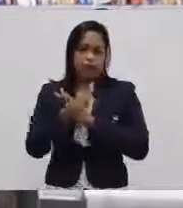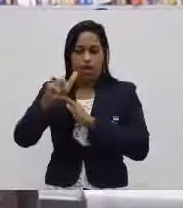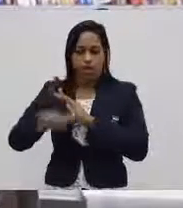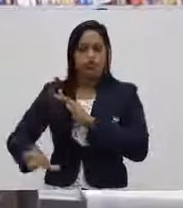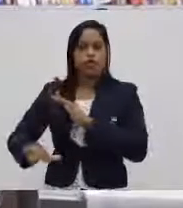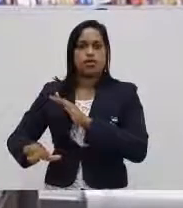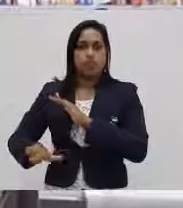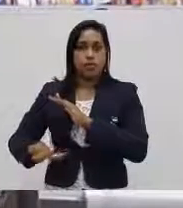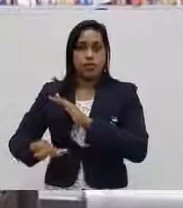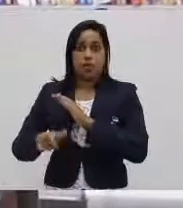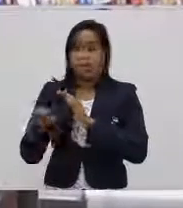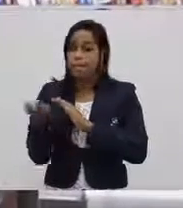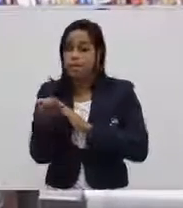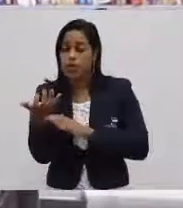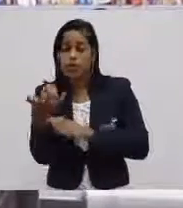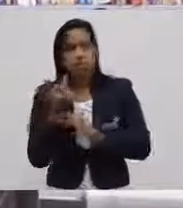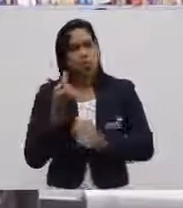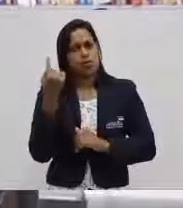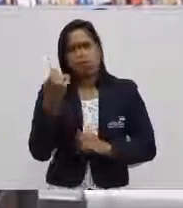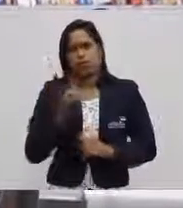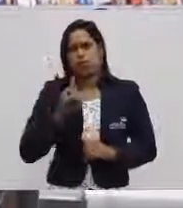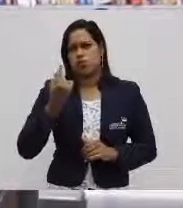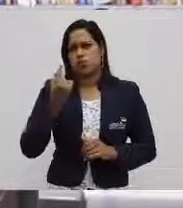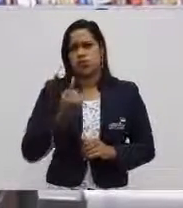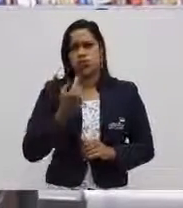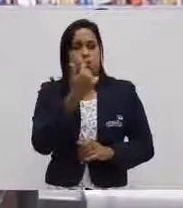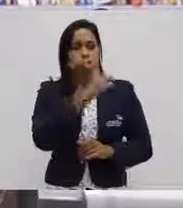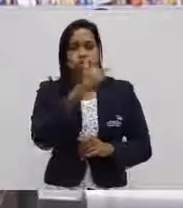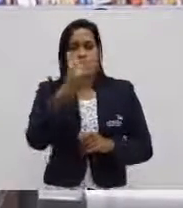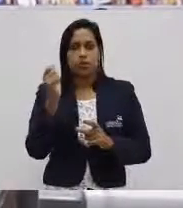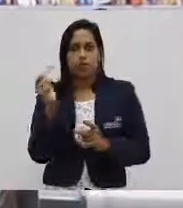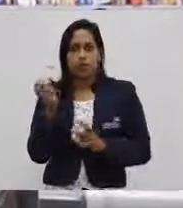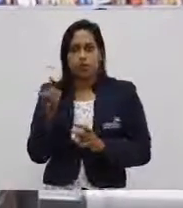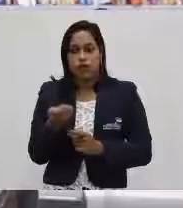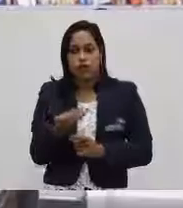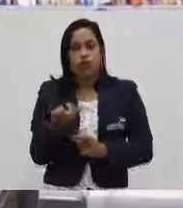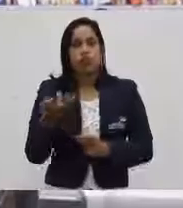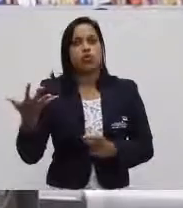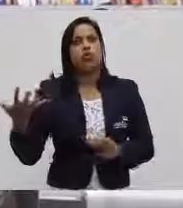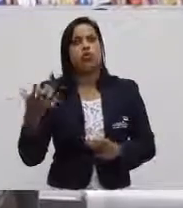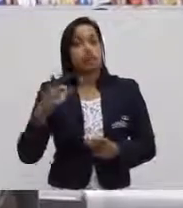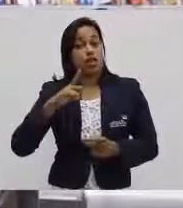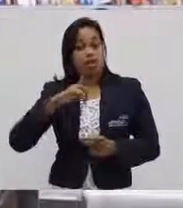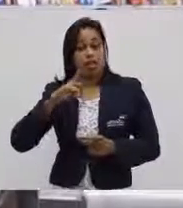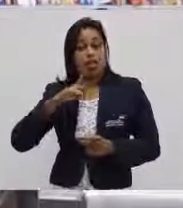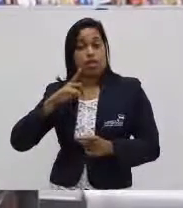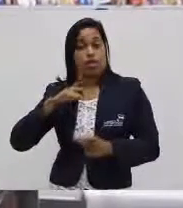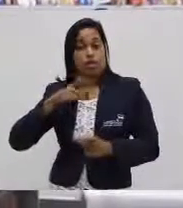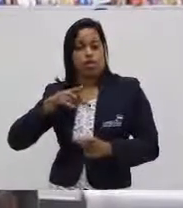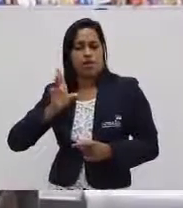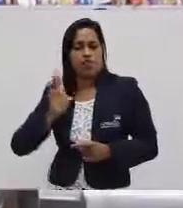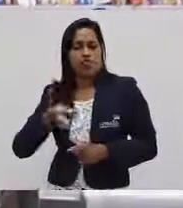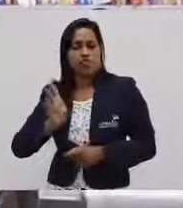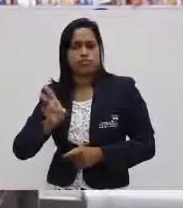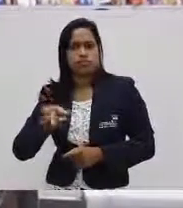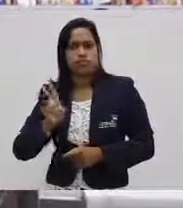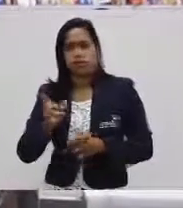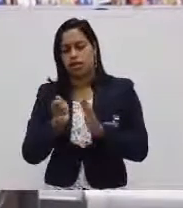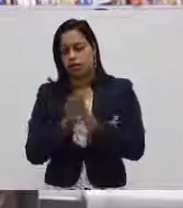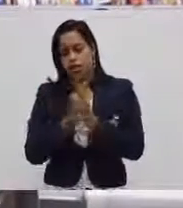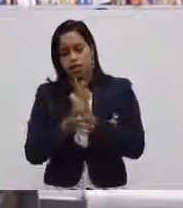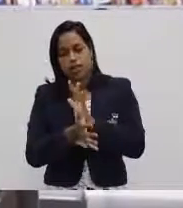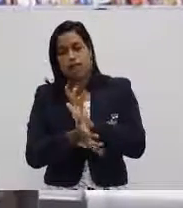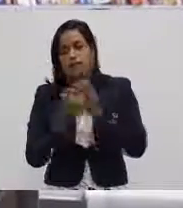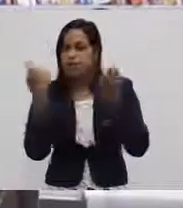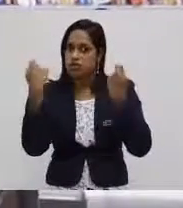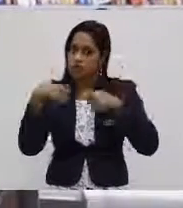produto é único, não há rigorosamente um fluxo do produto, existe uma sequência pré-determinada de atividades que deve